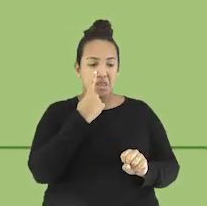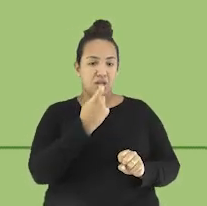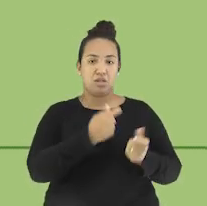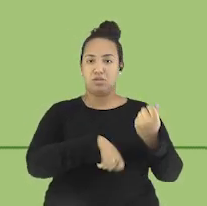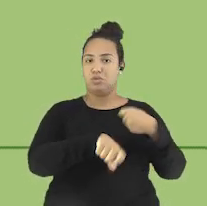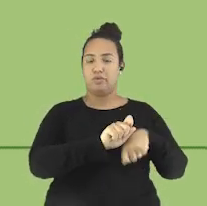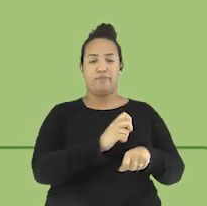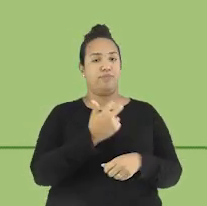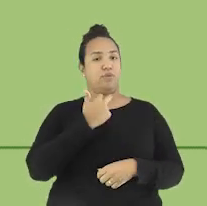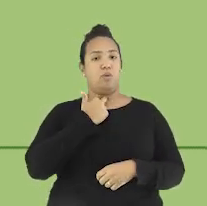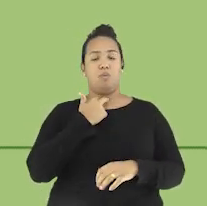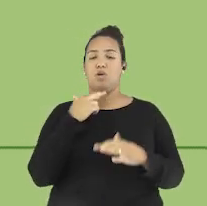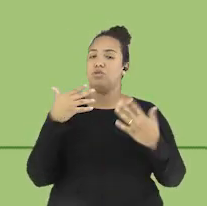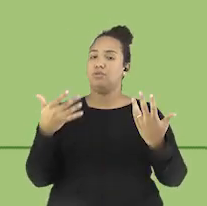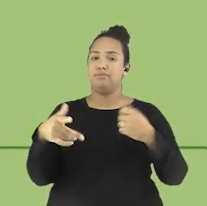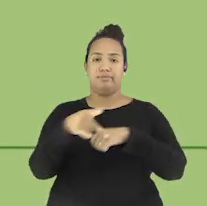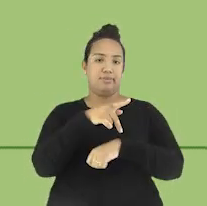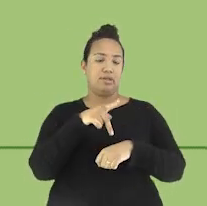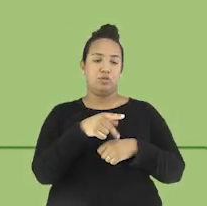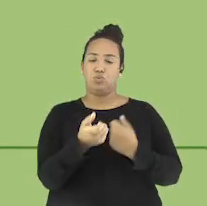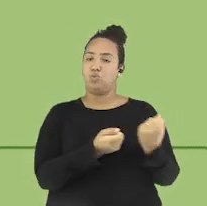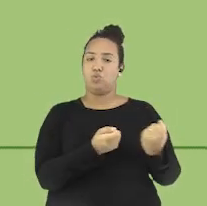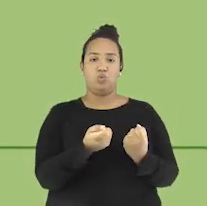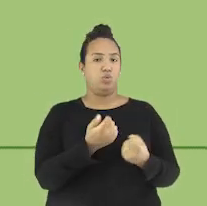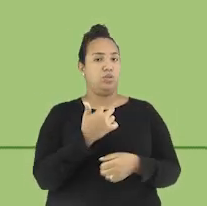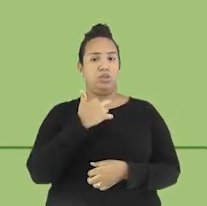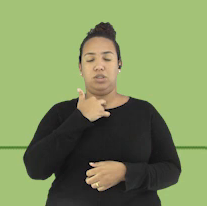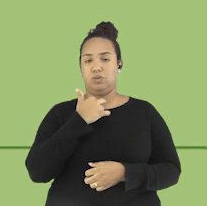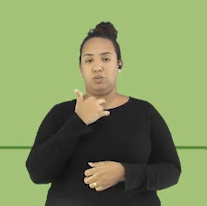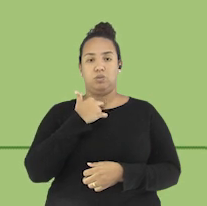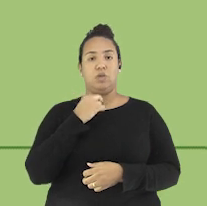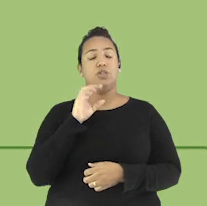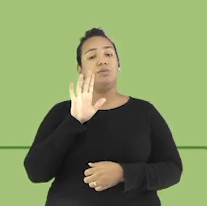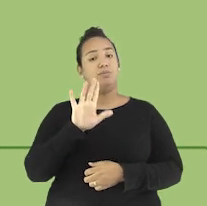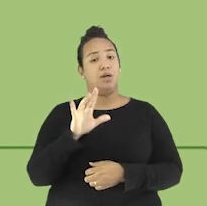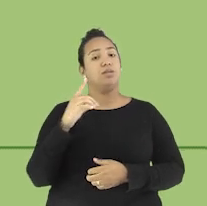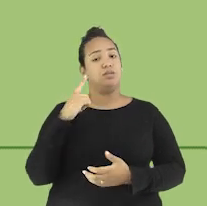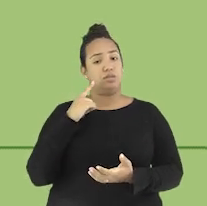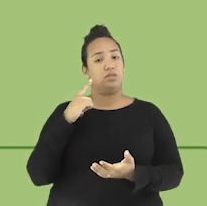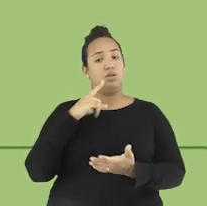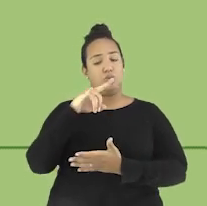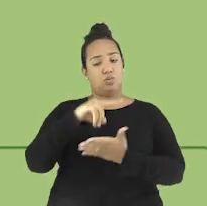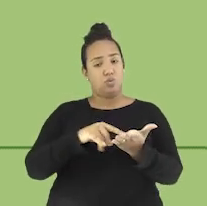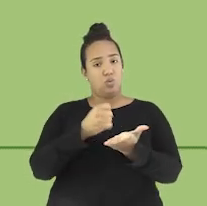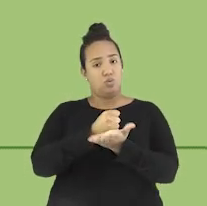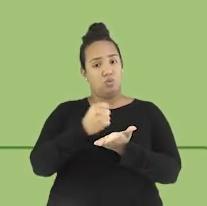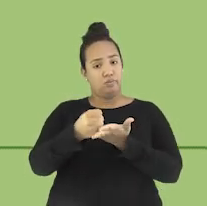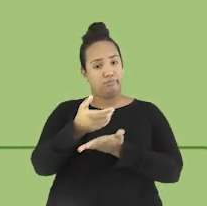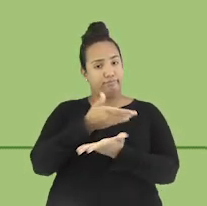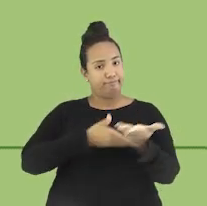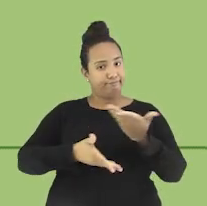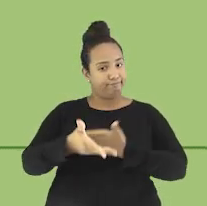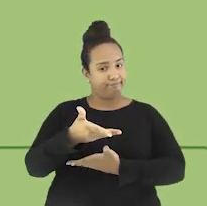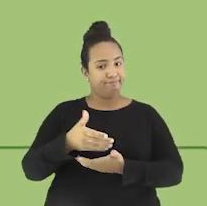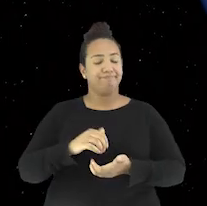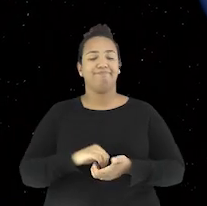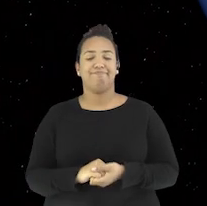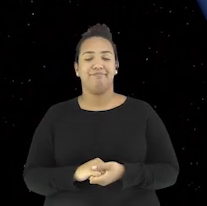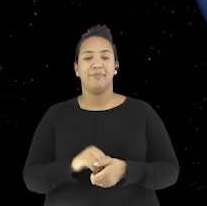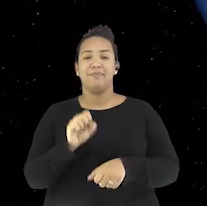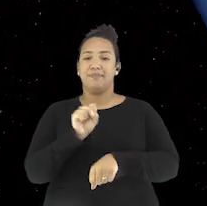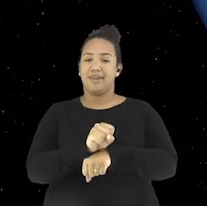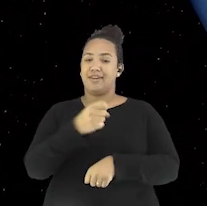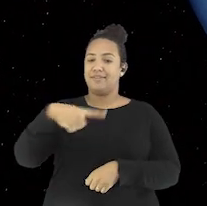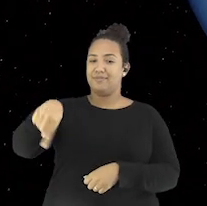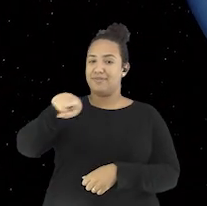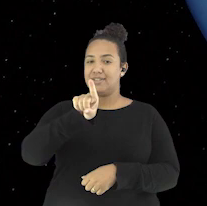econômicas. Sendo assim, nenhum país tem autoridade sobre ele, mas estabelece um acordo de cooperação entre eles.